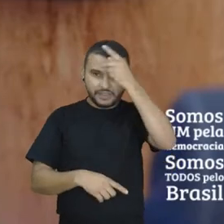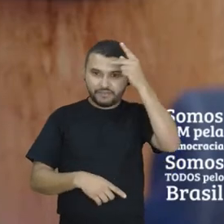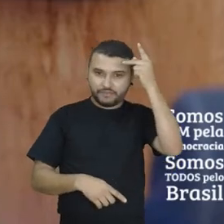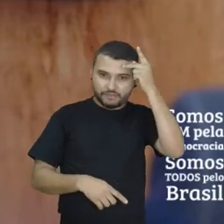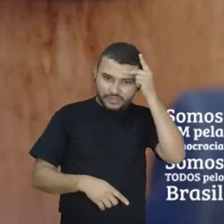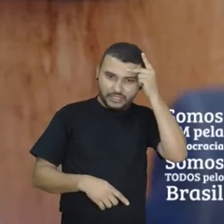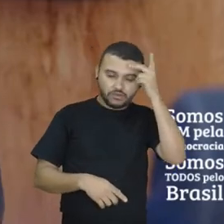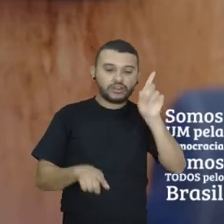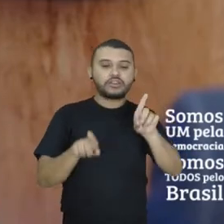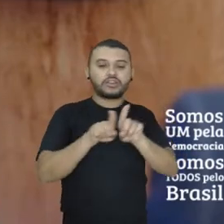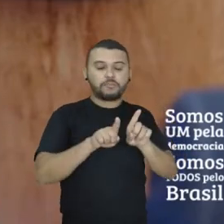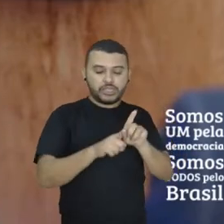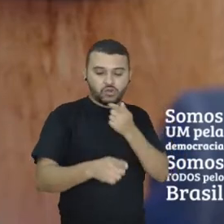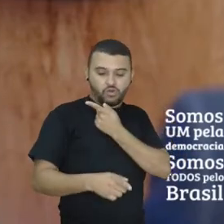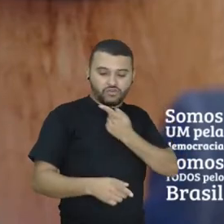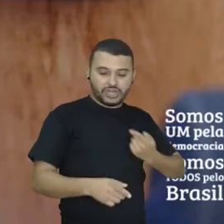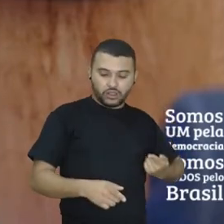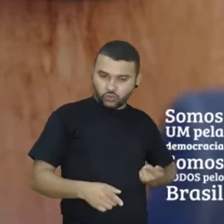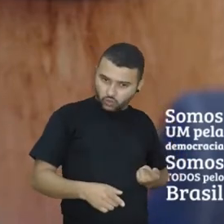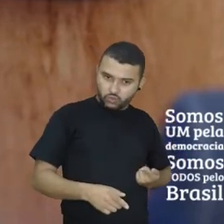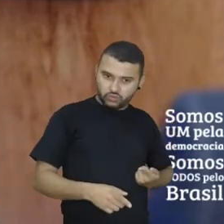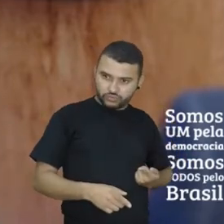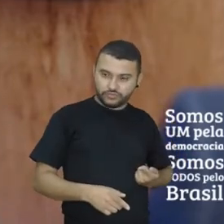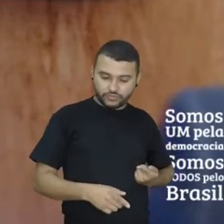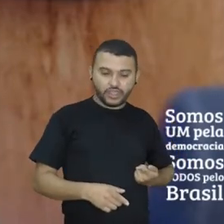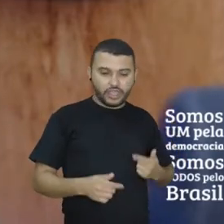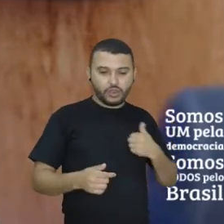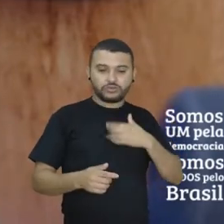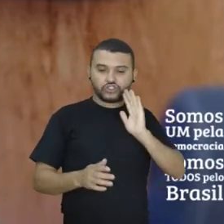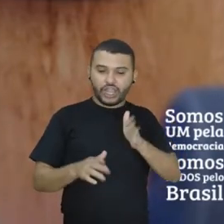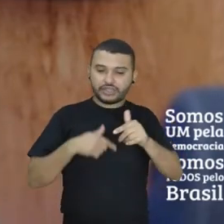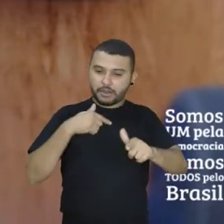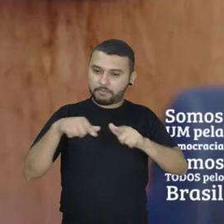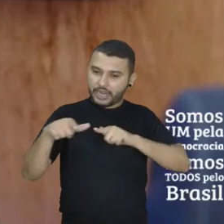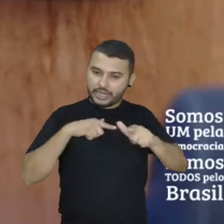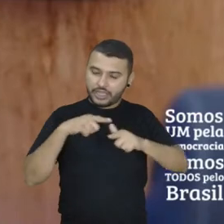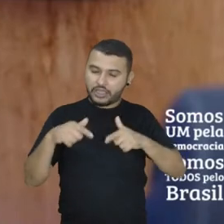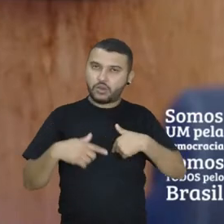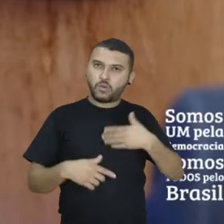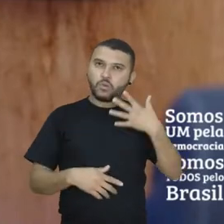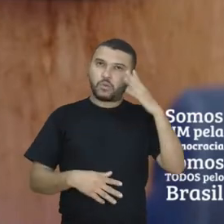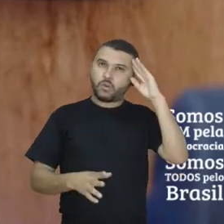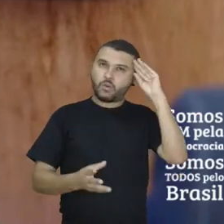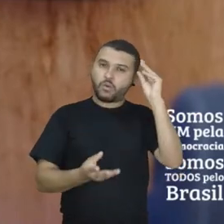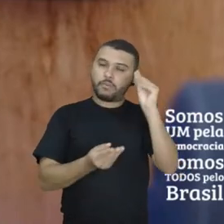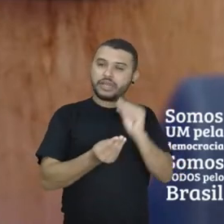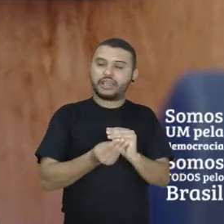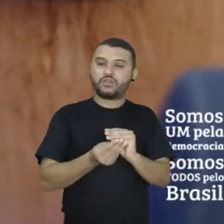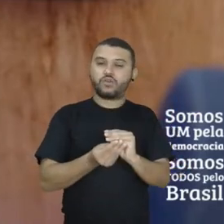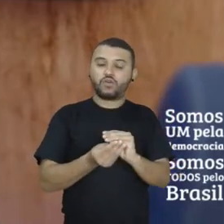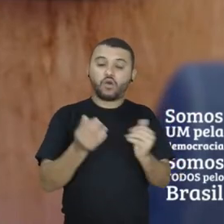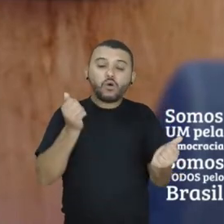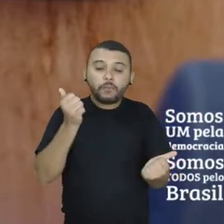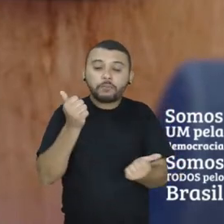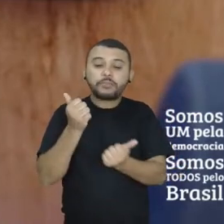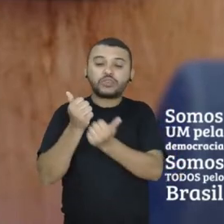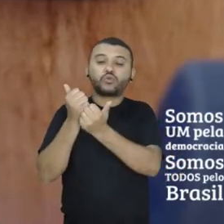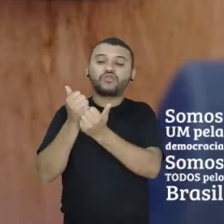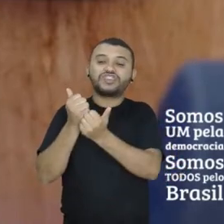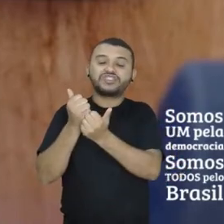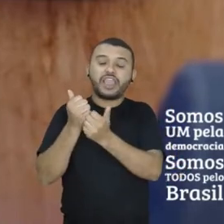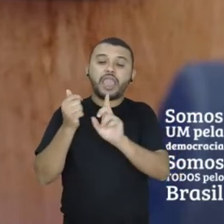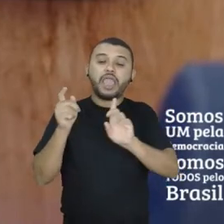fui governador 4 vezes. Então, vivi os dois lados. Eu entendo, vice, vocês aqui